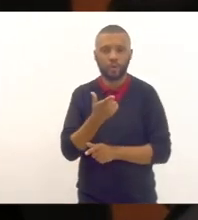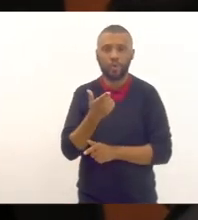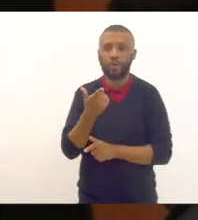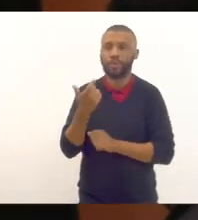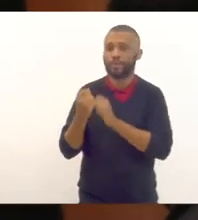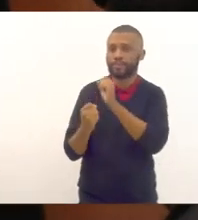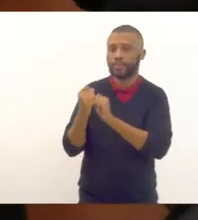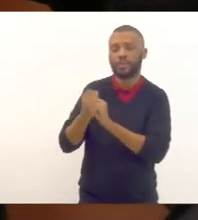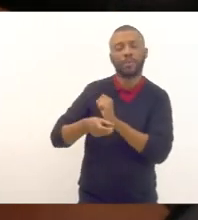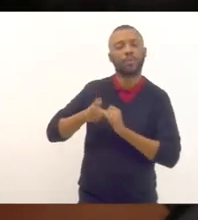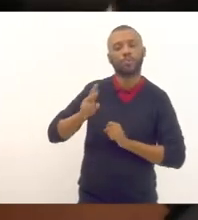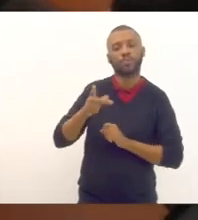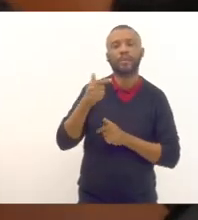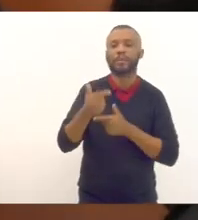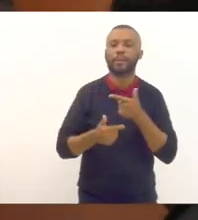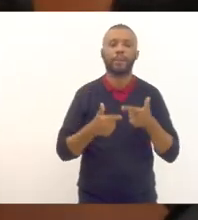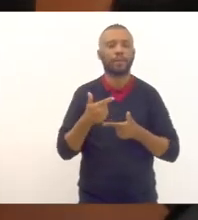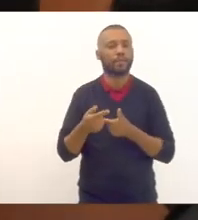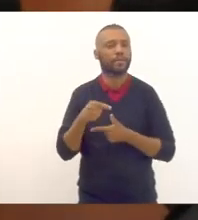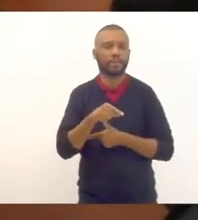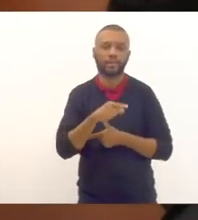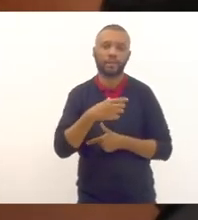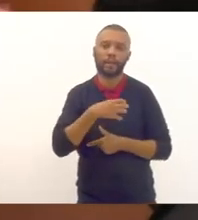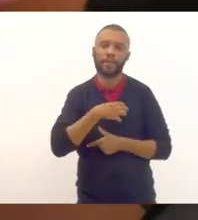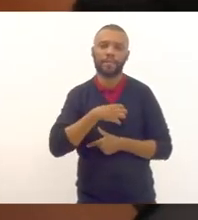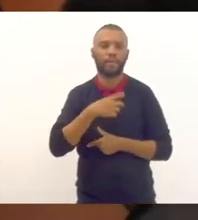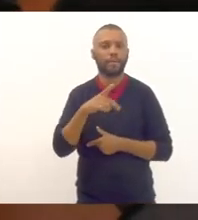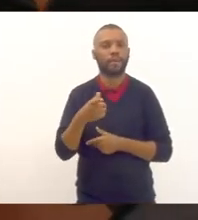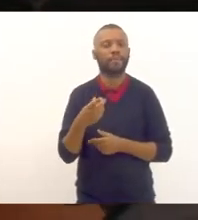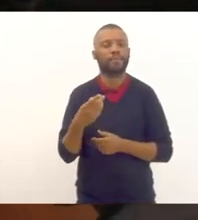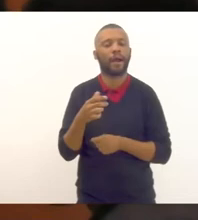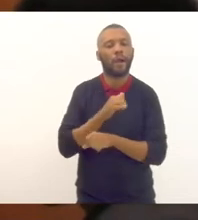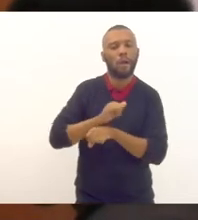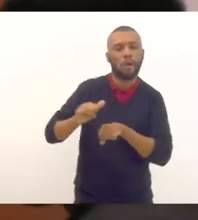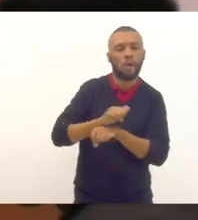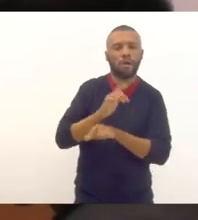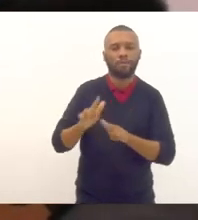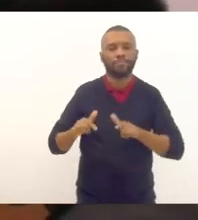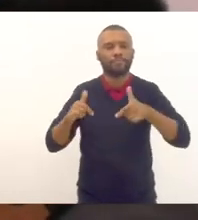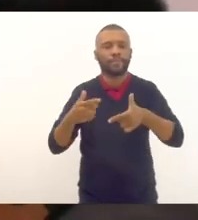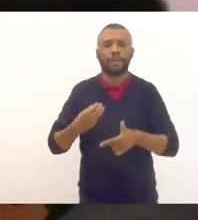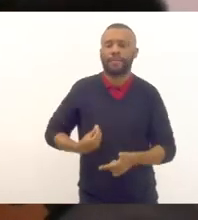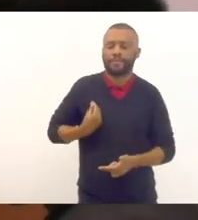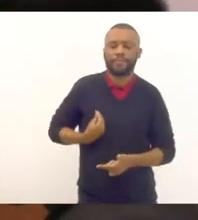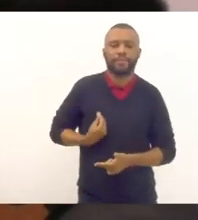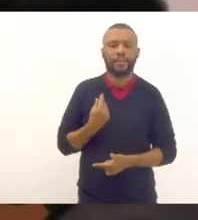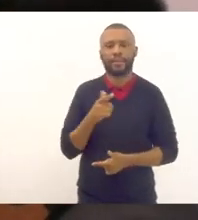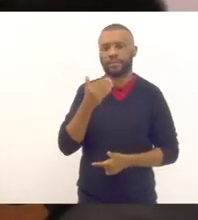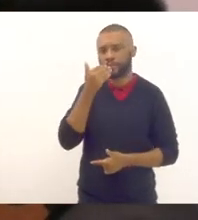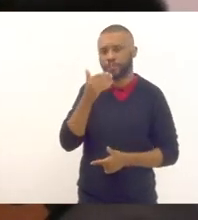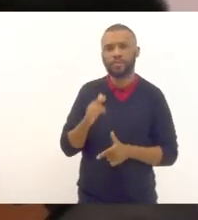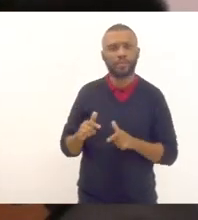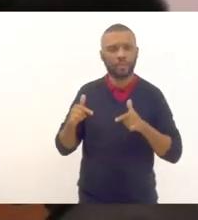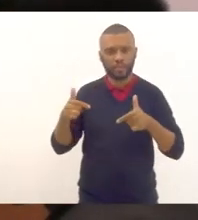trabalhando aqui. Né? É a forma que ele faz para sobreviver a esse tipo de